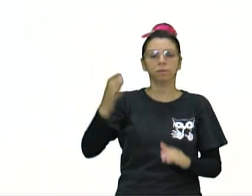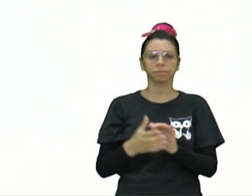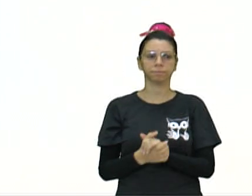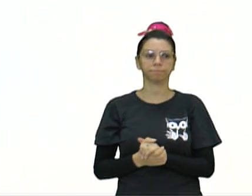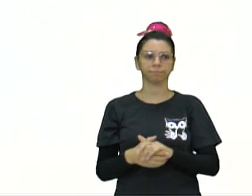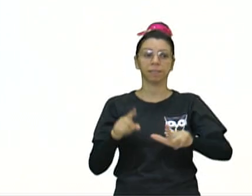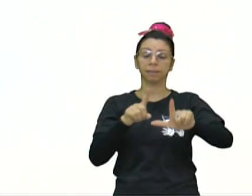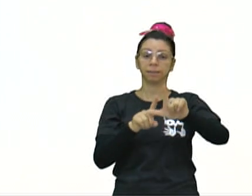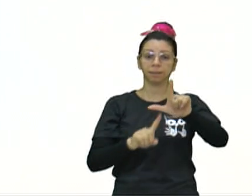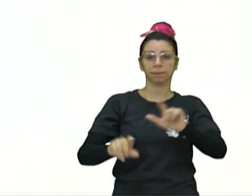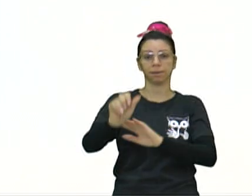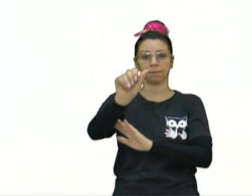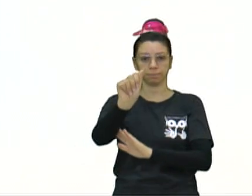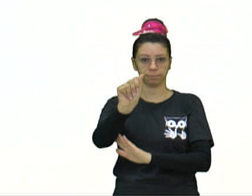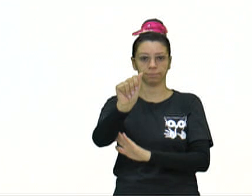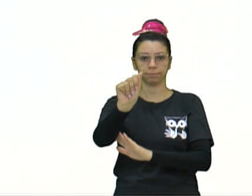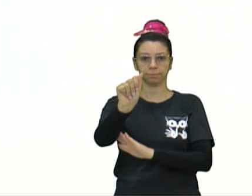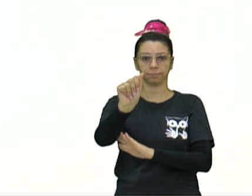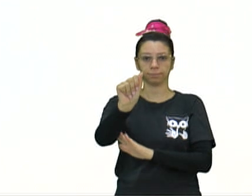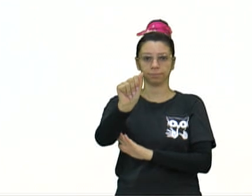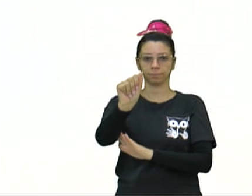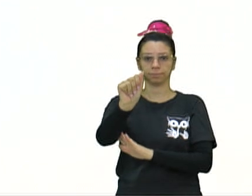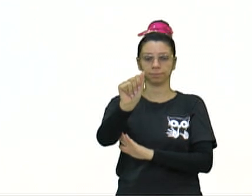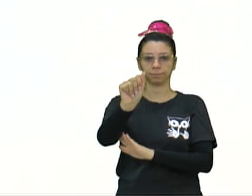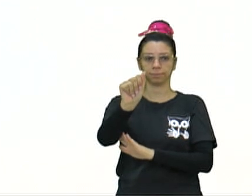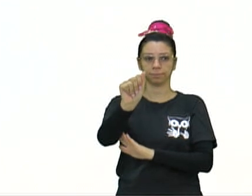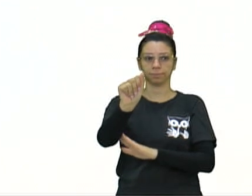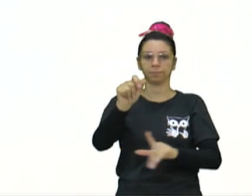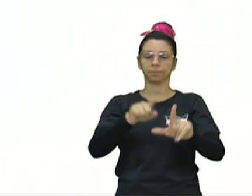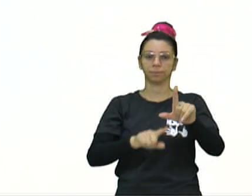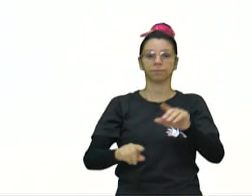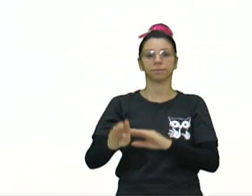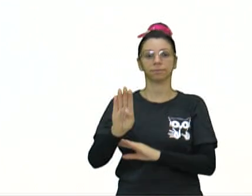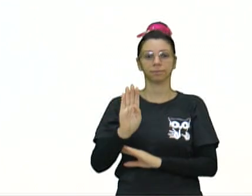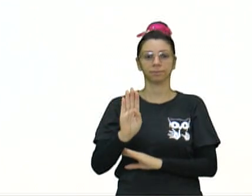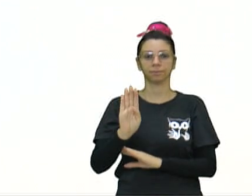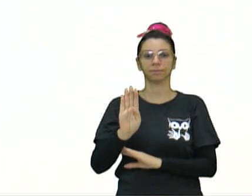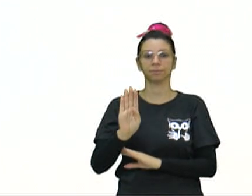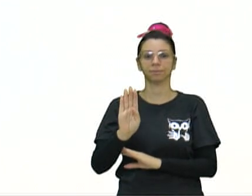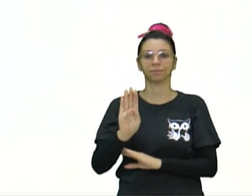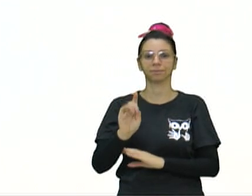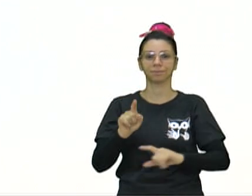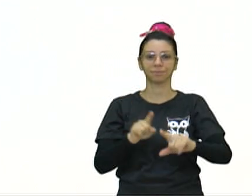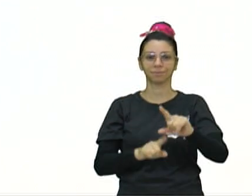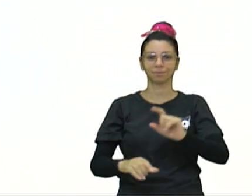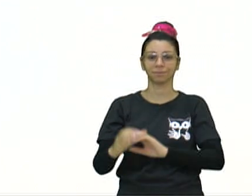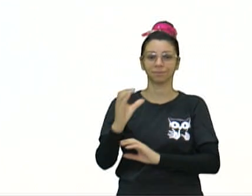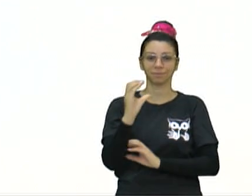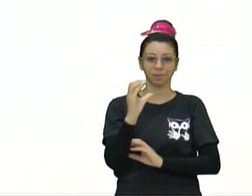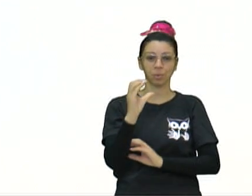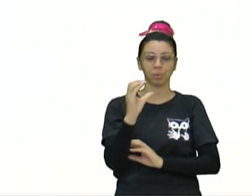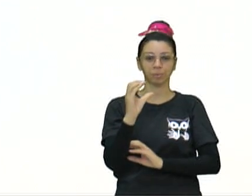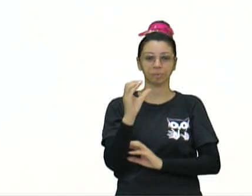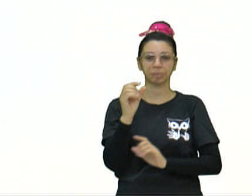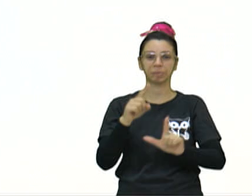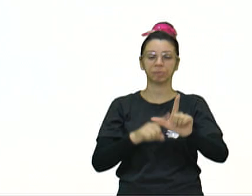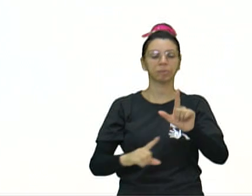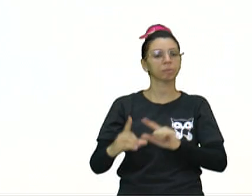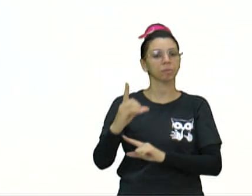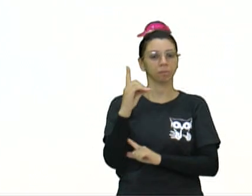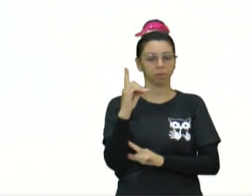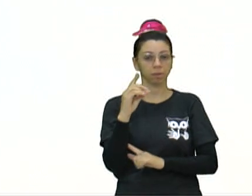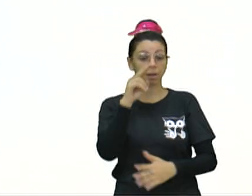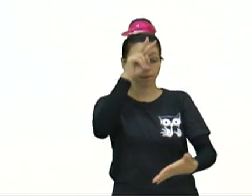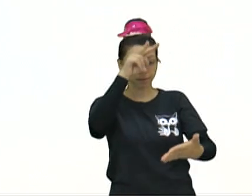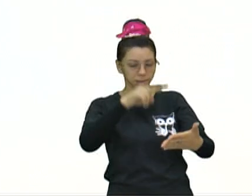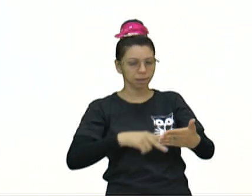Paikeshe. Letra B, Koguryu. Letra C, Silla. Ou letra D, Silo? Leia com calma